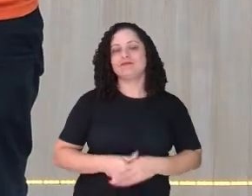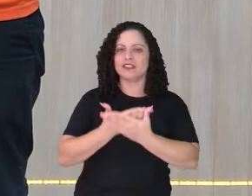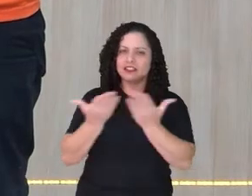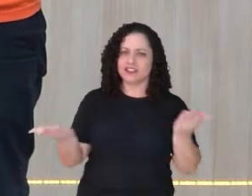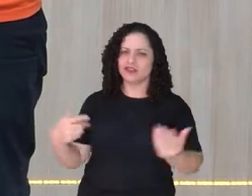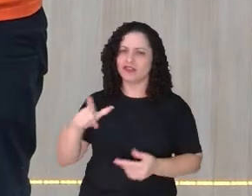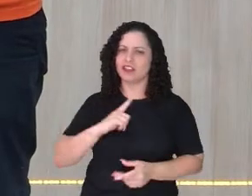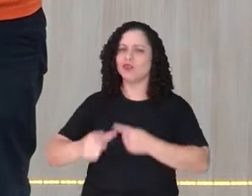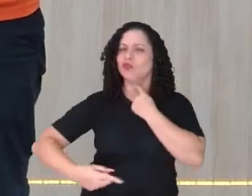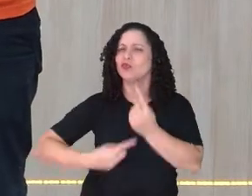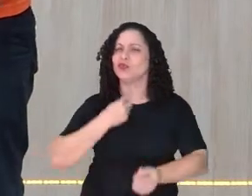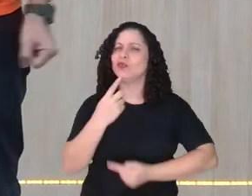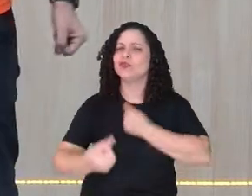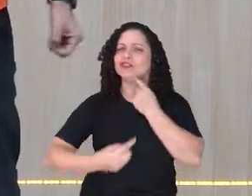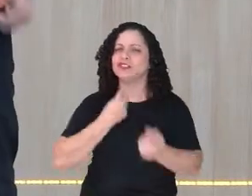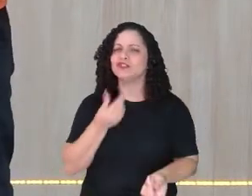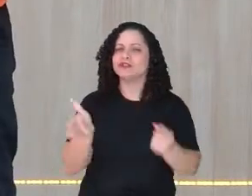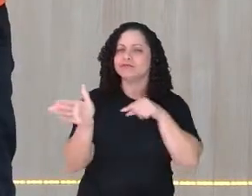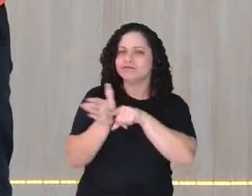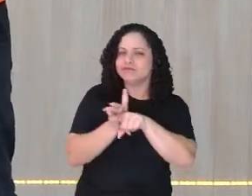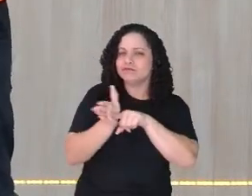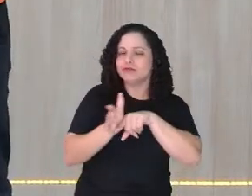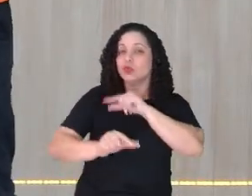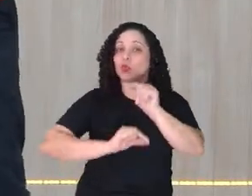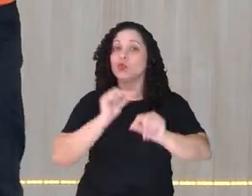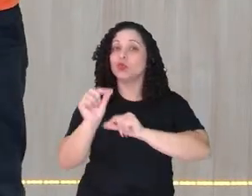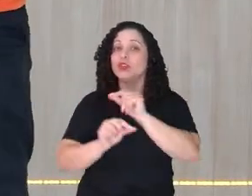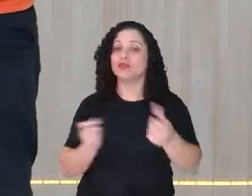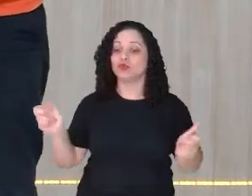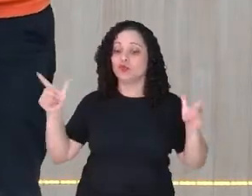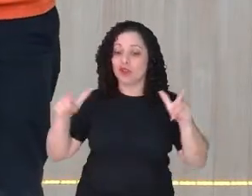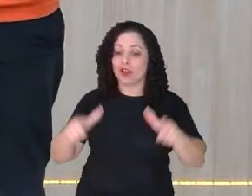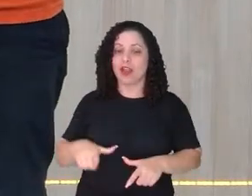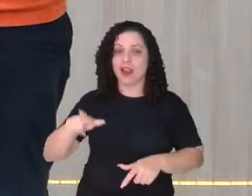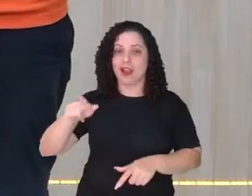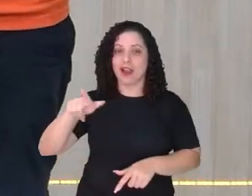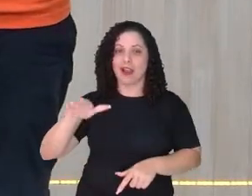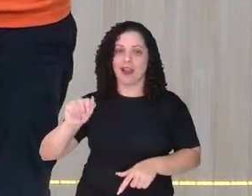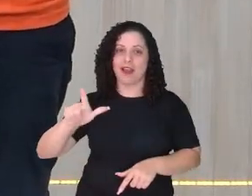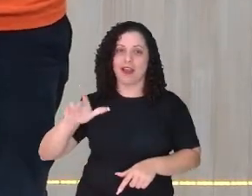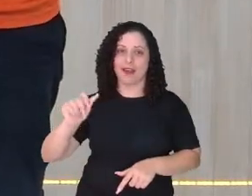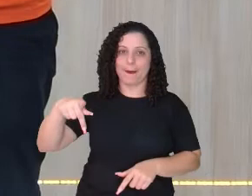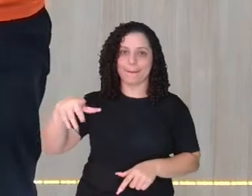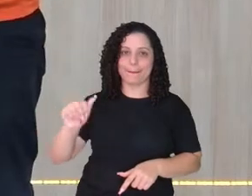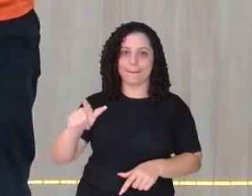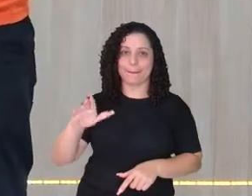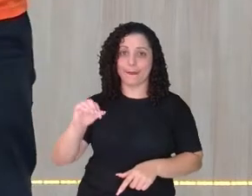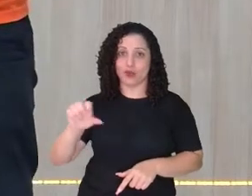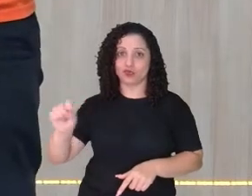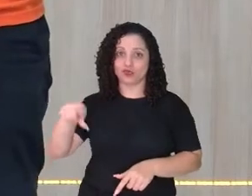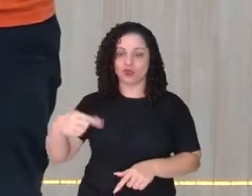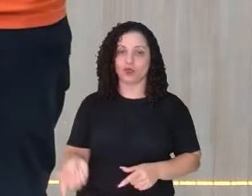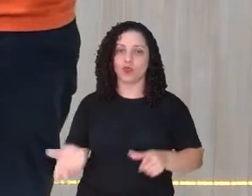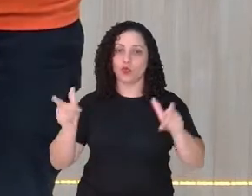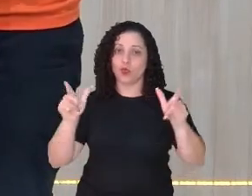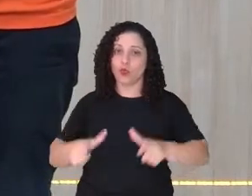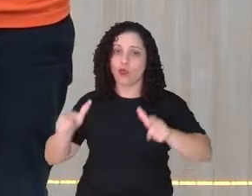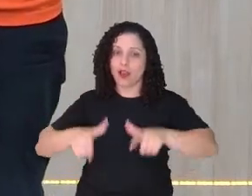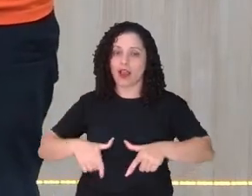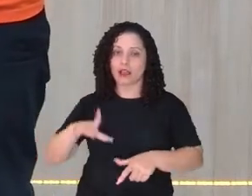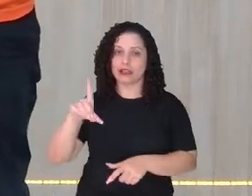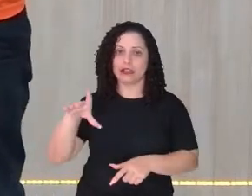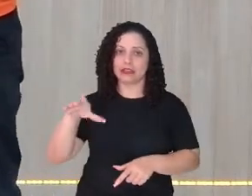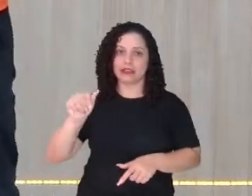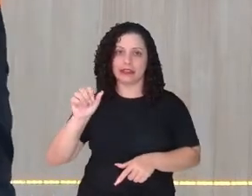dúvida, vai ver ali a questão de Galápagos, por exemplo, que foi onde o Charles Darwin começou a desenvolver